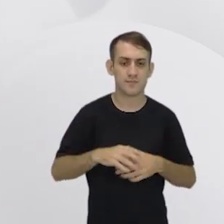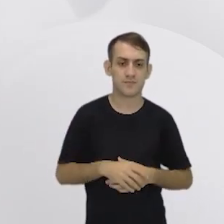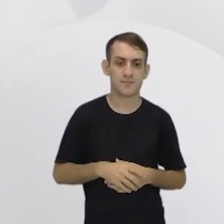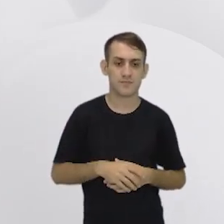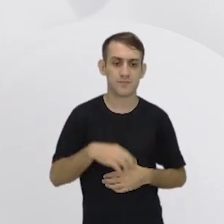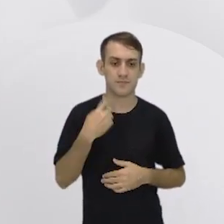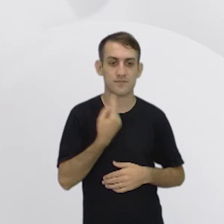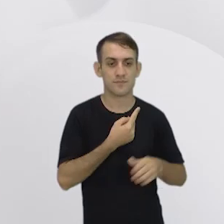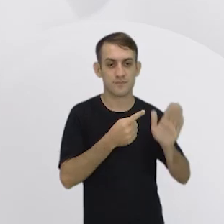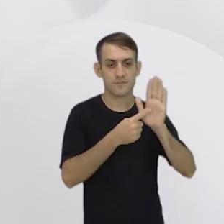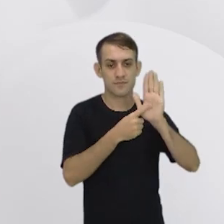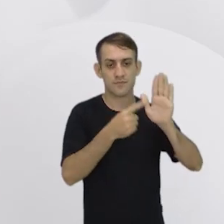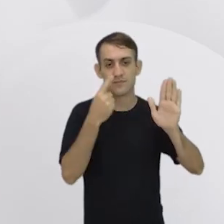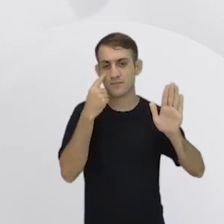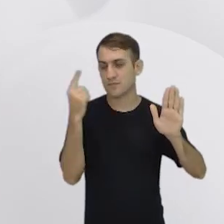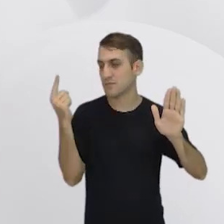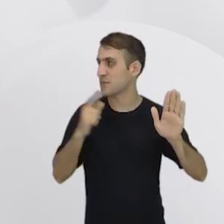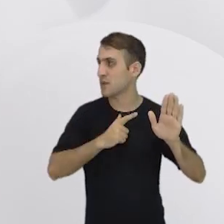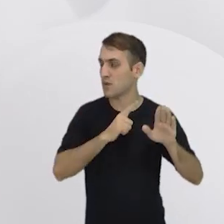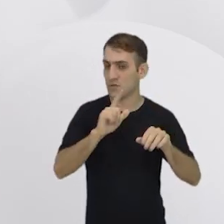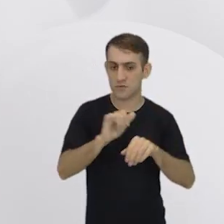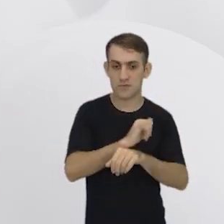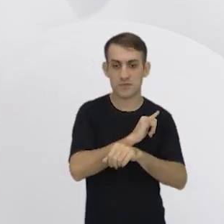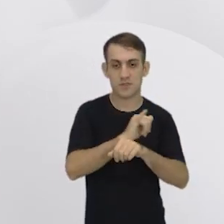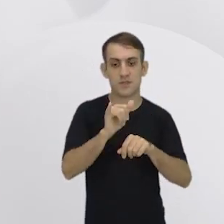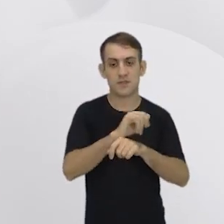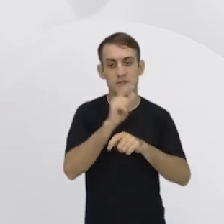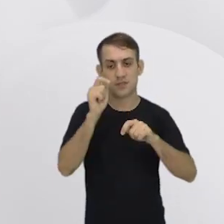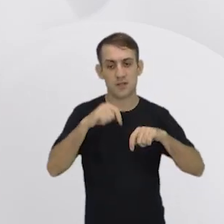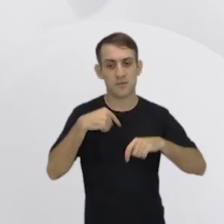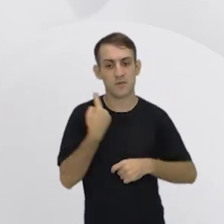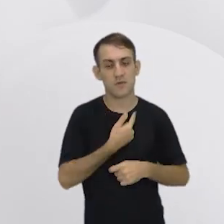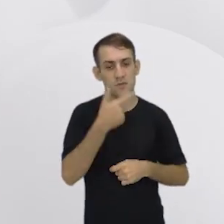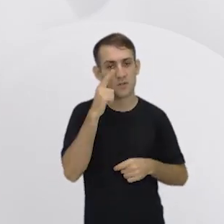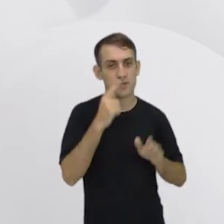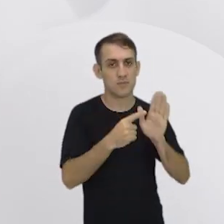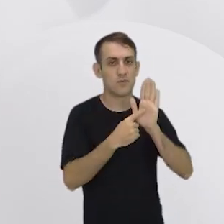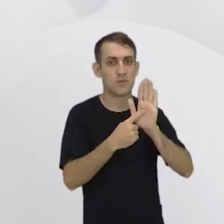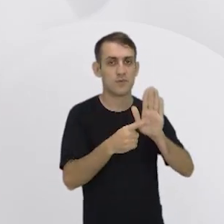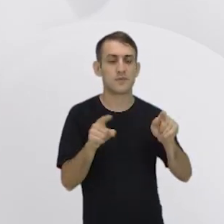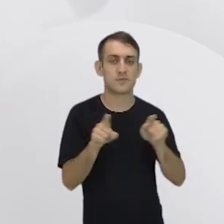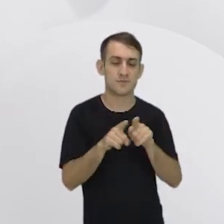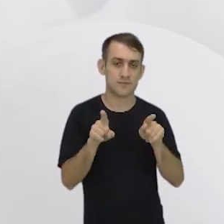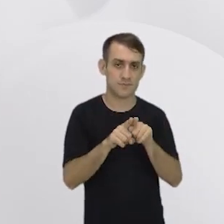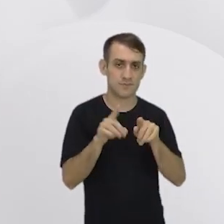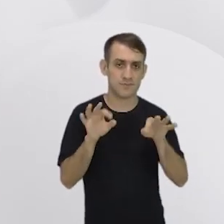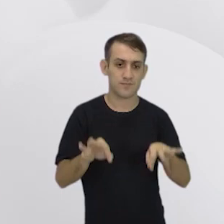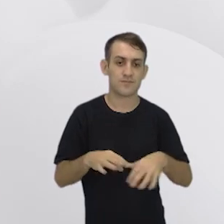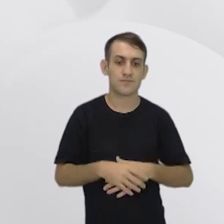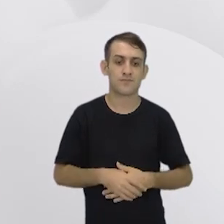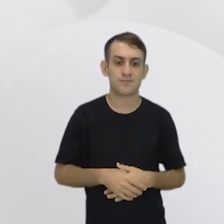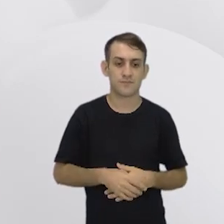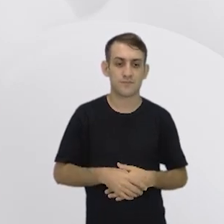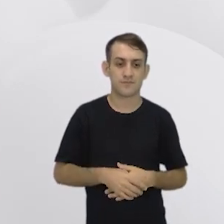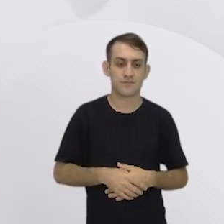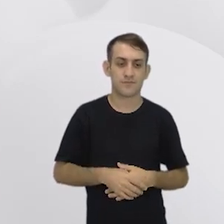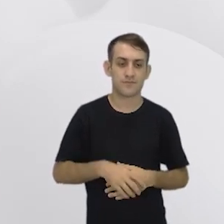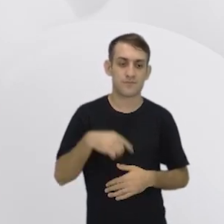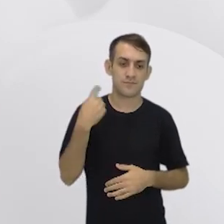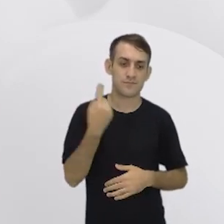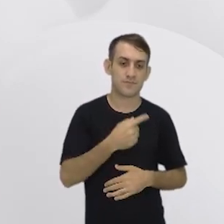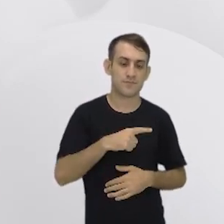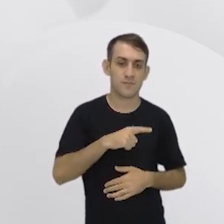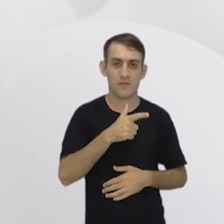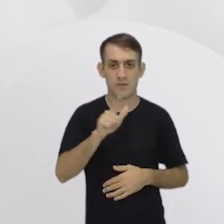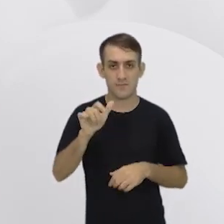olha só, outra forma... Entre 85% caiu para baixo de 70%, né? Baixo então, de 70%. A gente tem aí uma